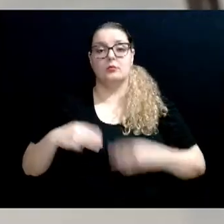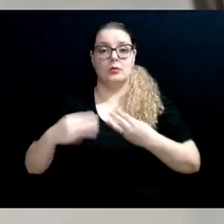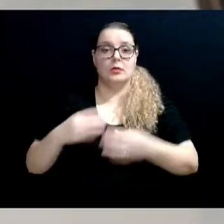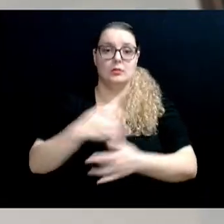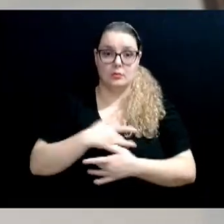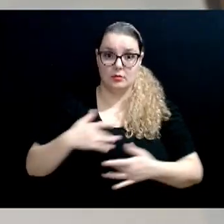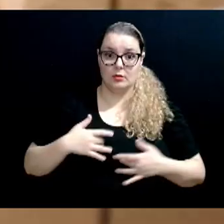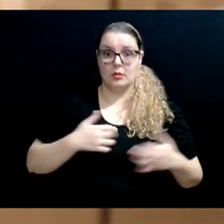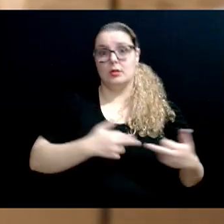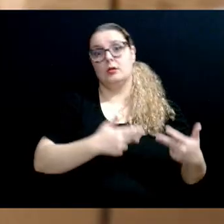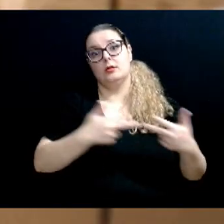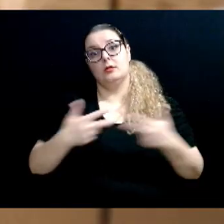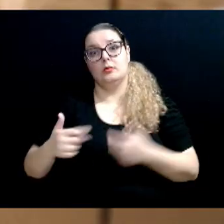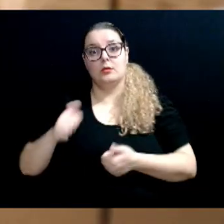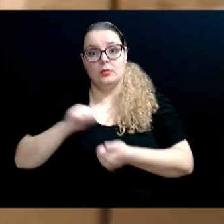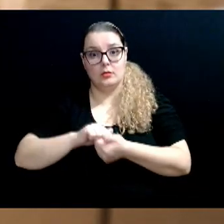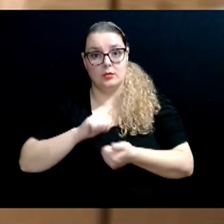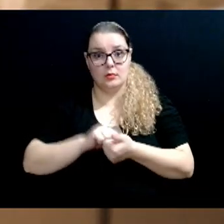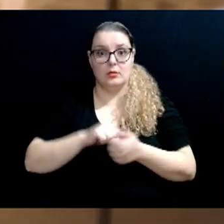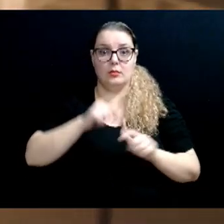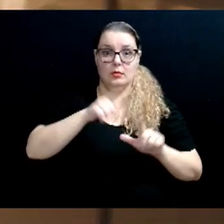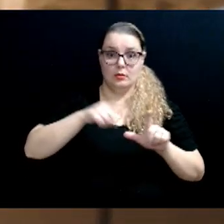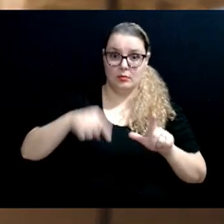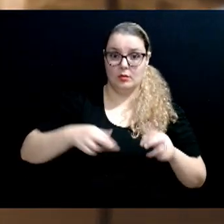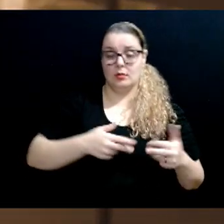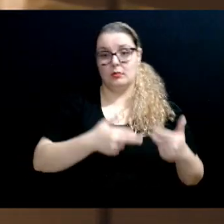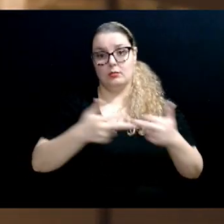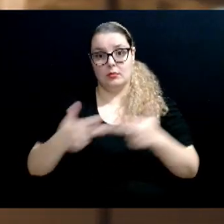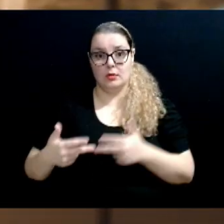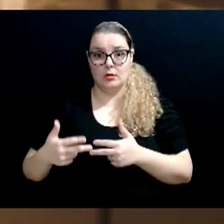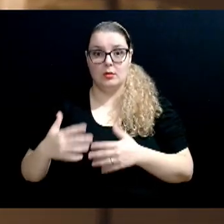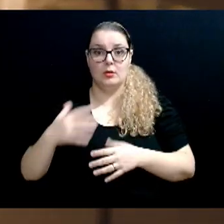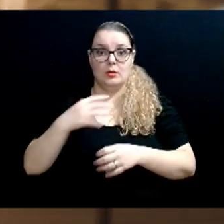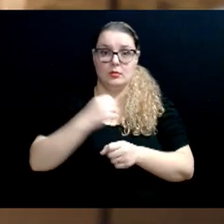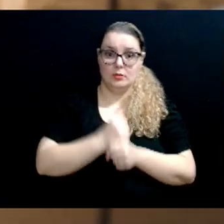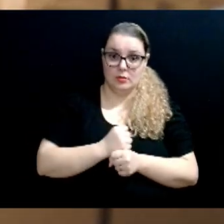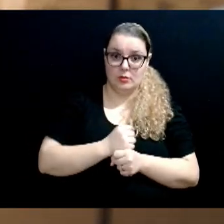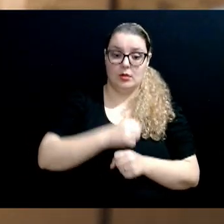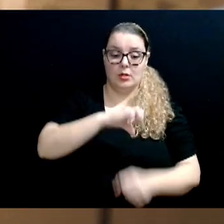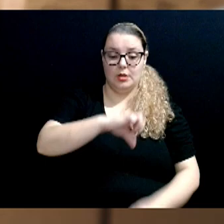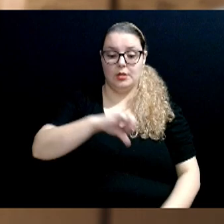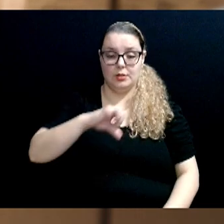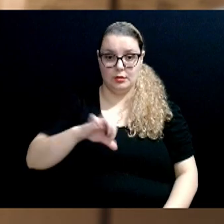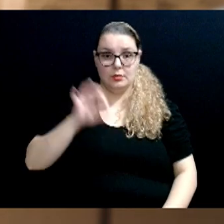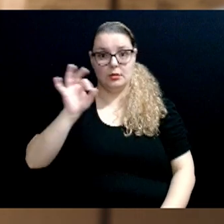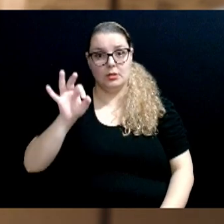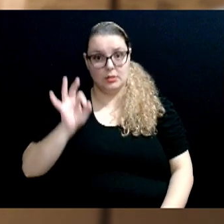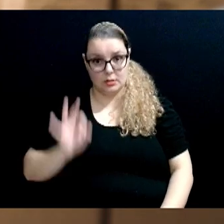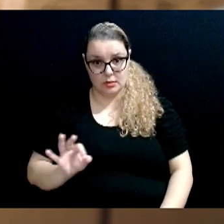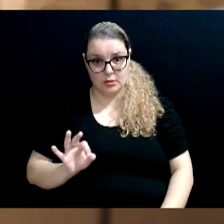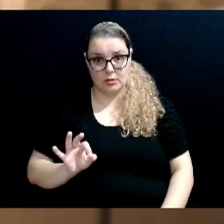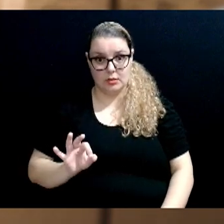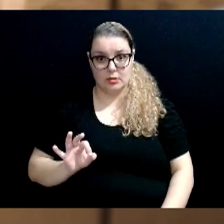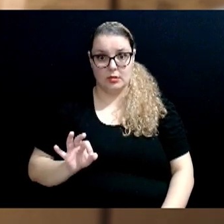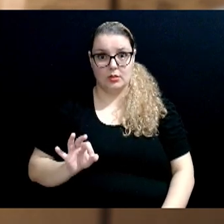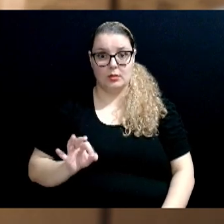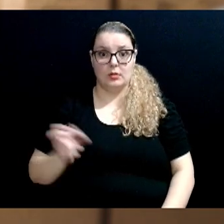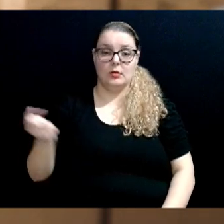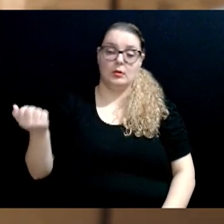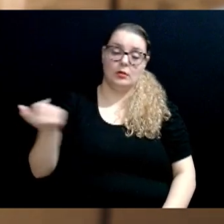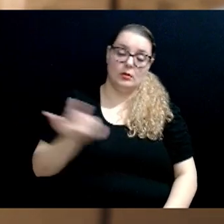o índice de conformidade ao padrão de potabilidade está em 99%, a continuidade do abastecimento,